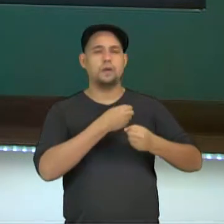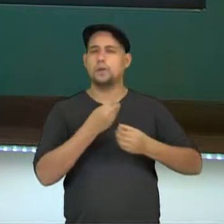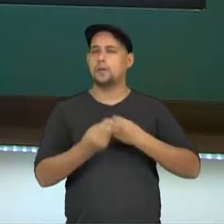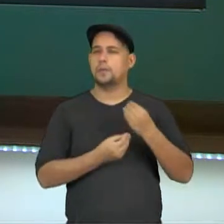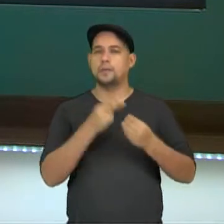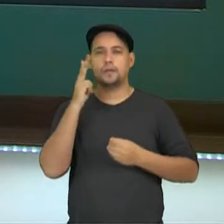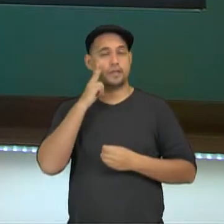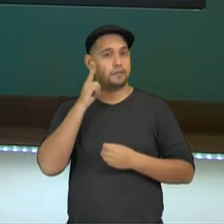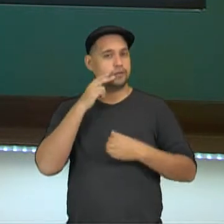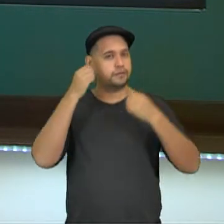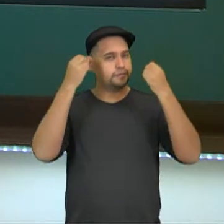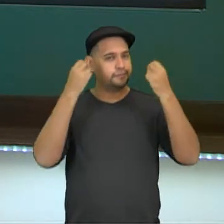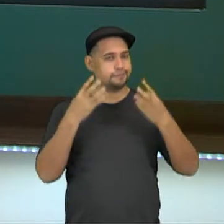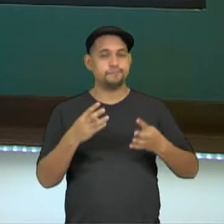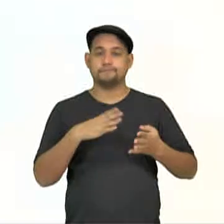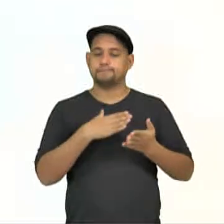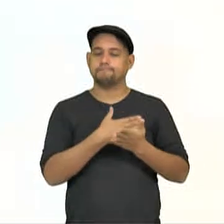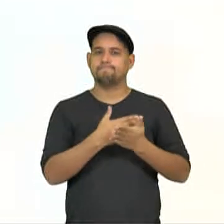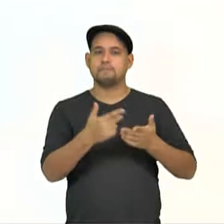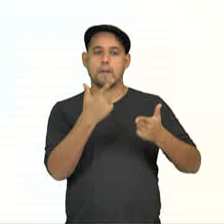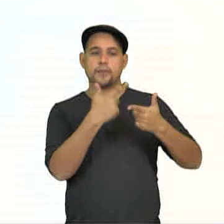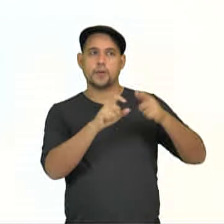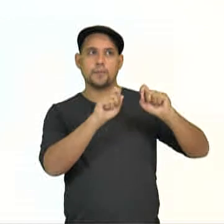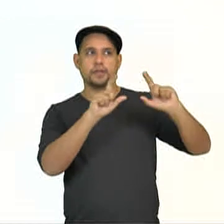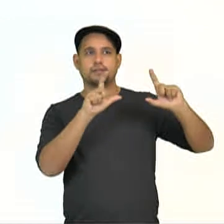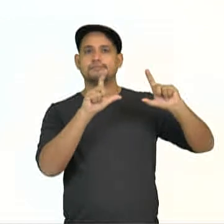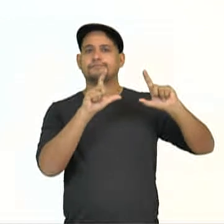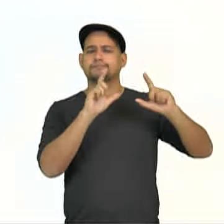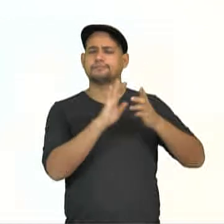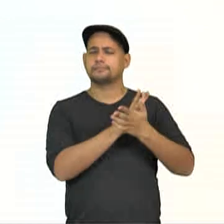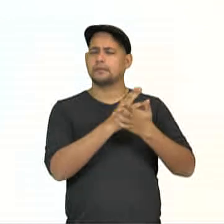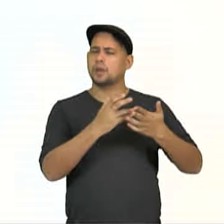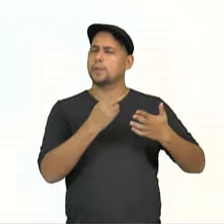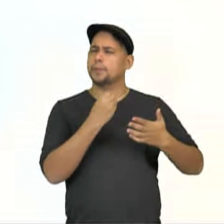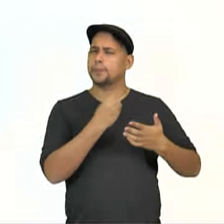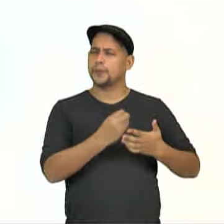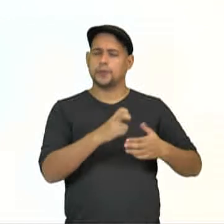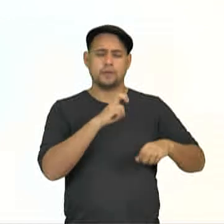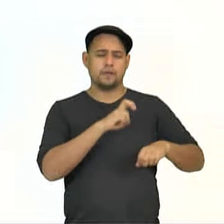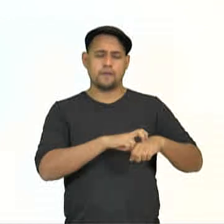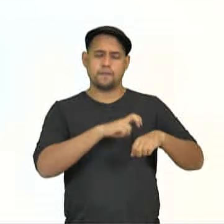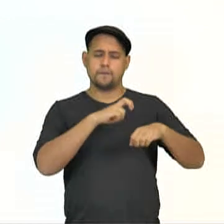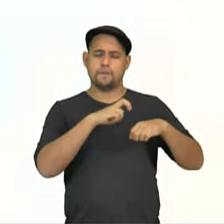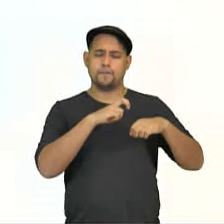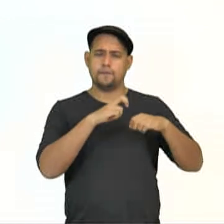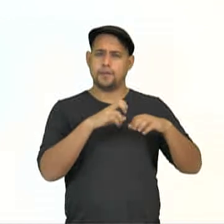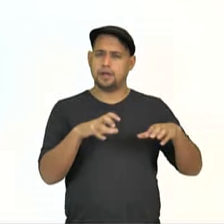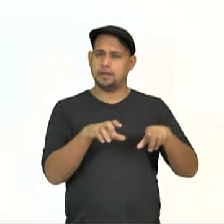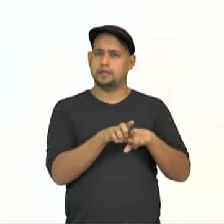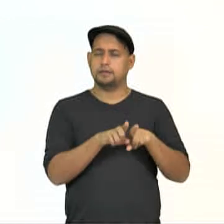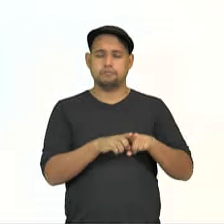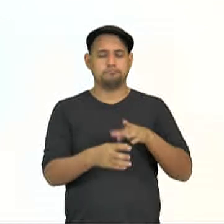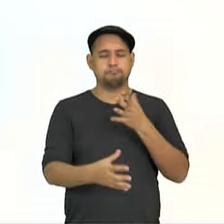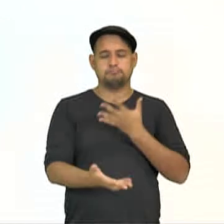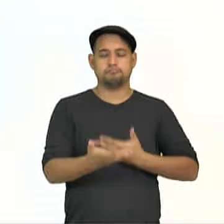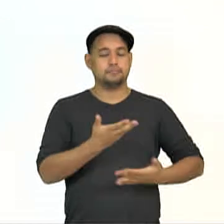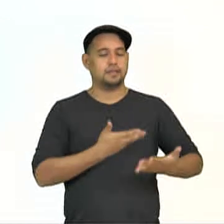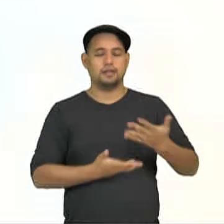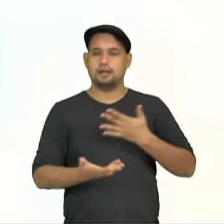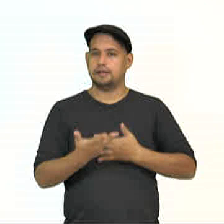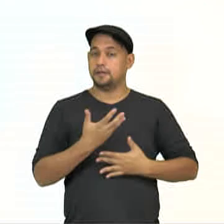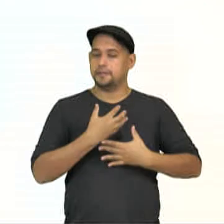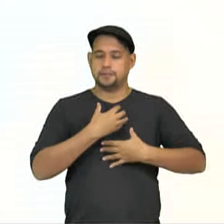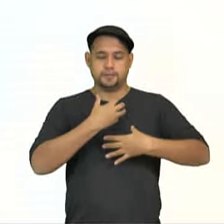falei que começa com uma problemática, né? Aspectos positivos da pandemia, tal como solidariedade, empatia e